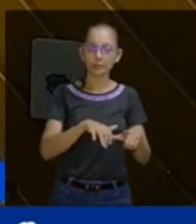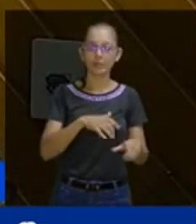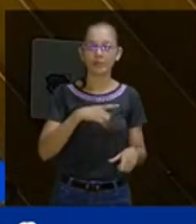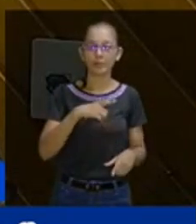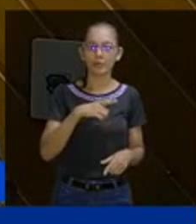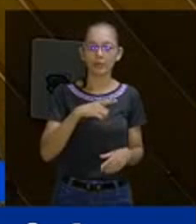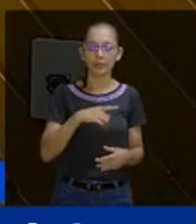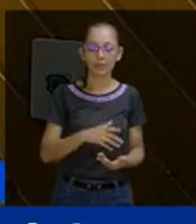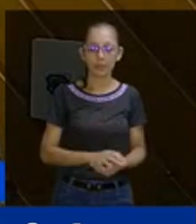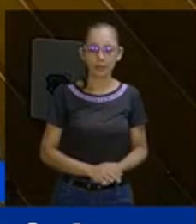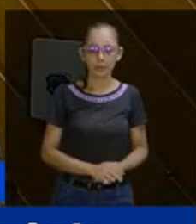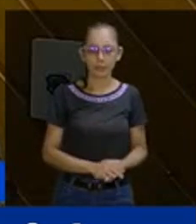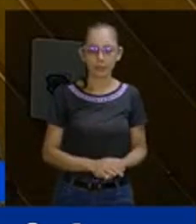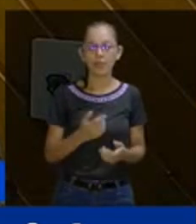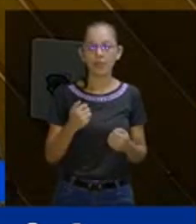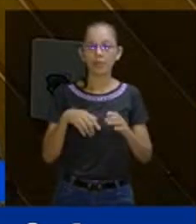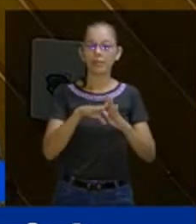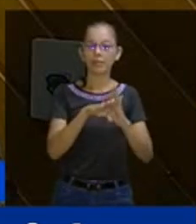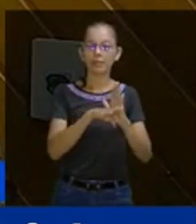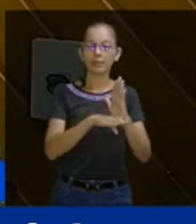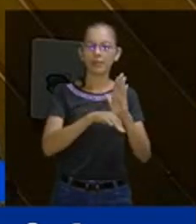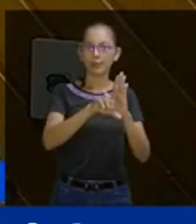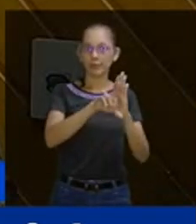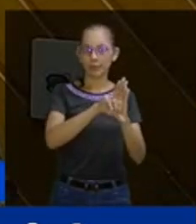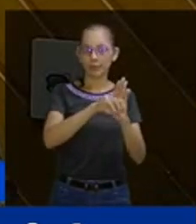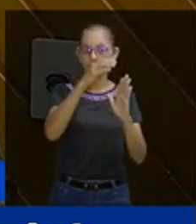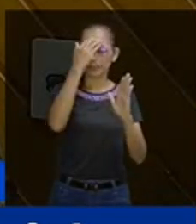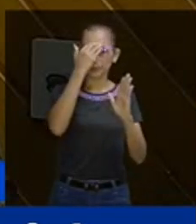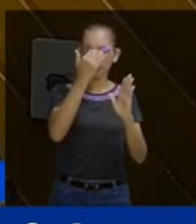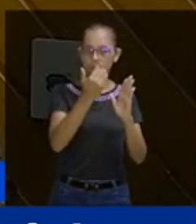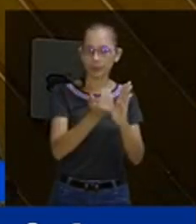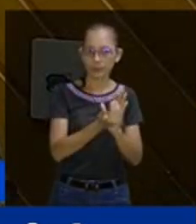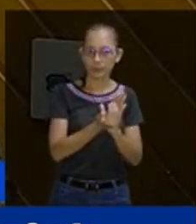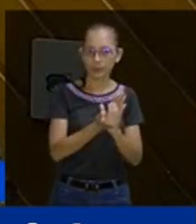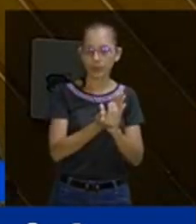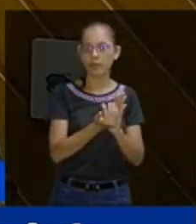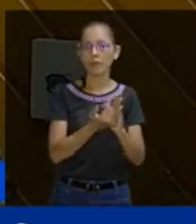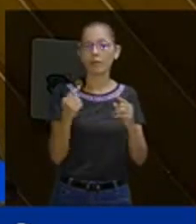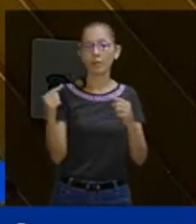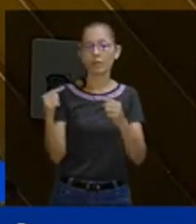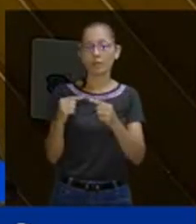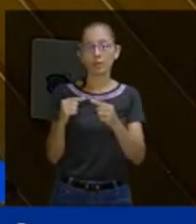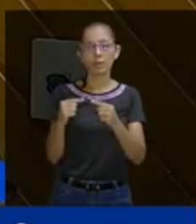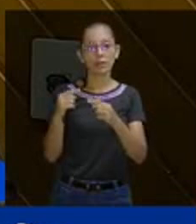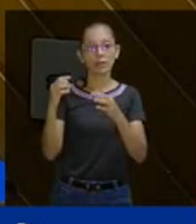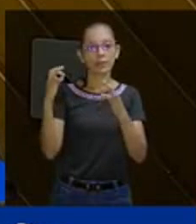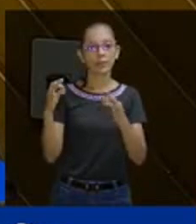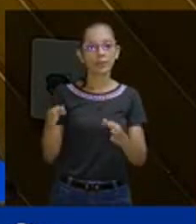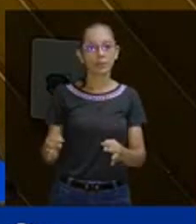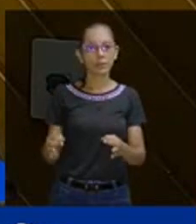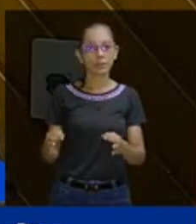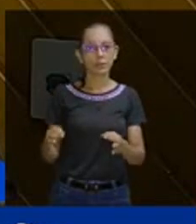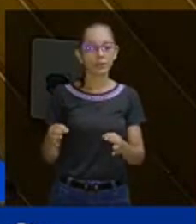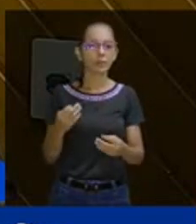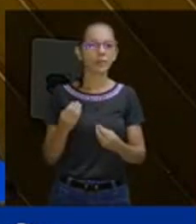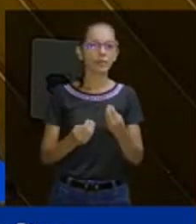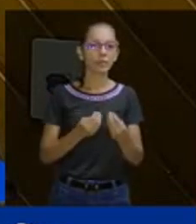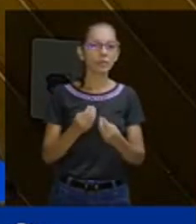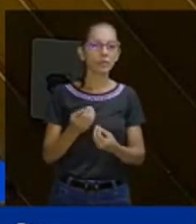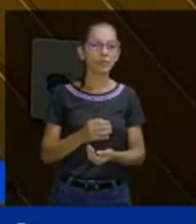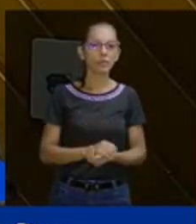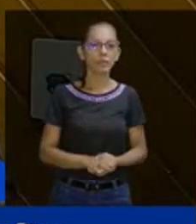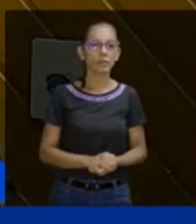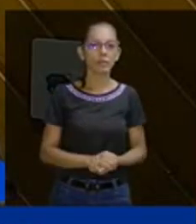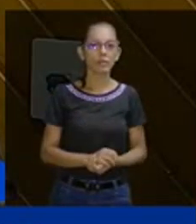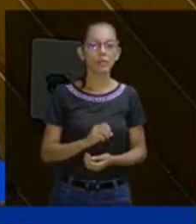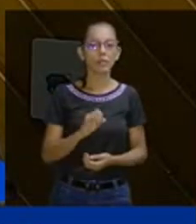a interpretação das normas, exige que o alcance da imunidade eleitoral seja limitado quando estiver em conflito com